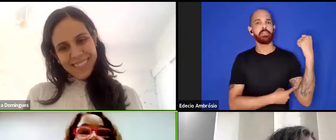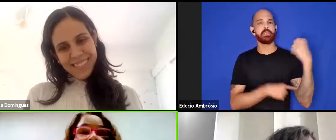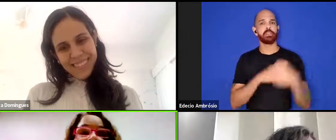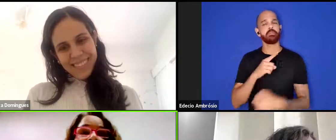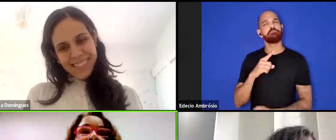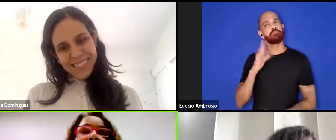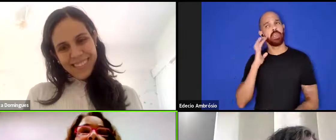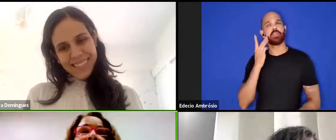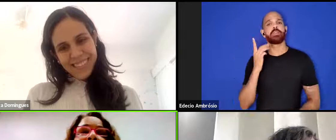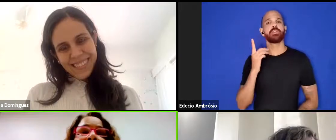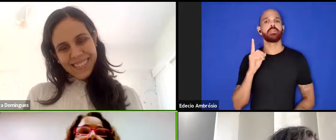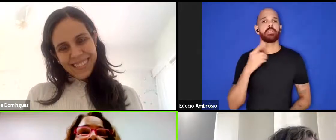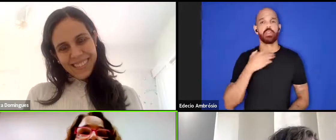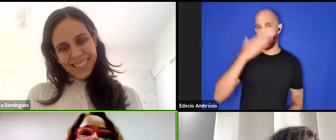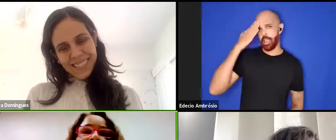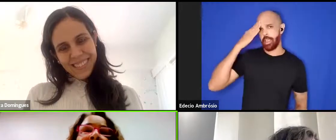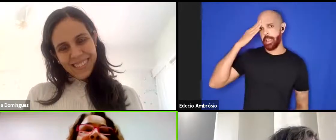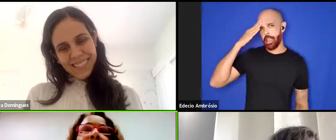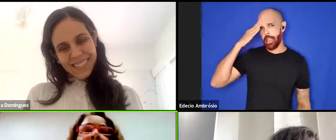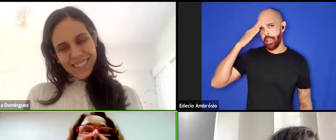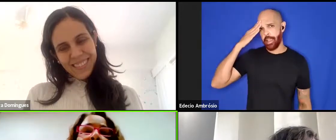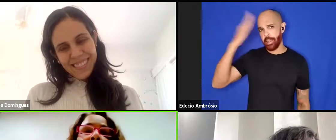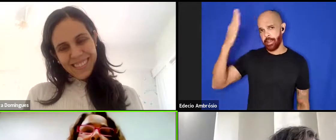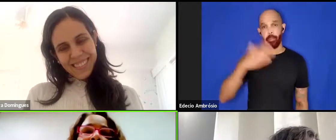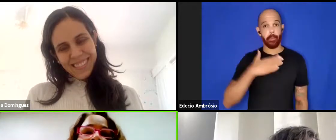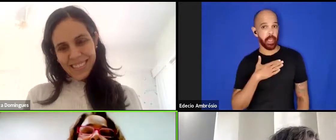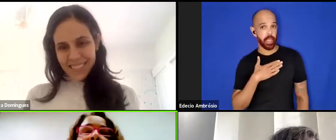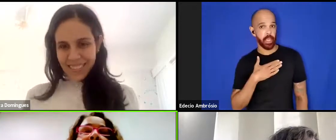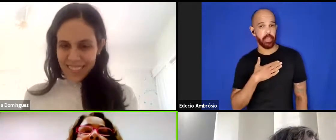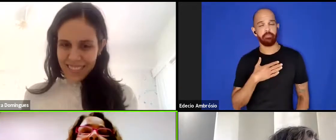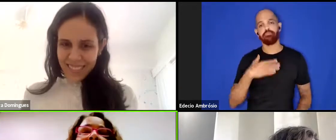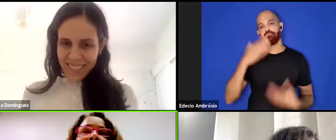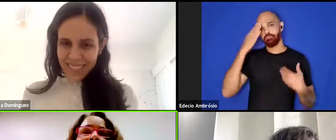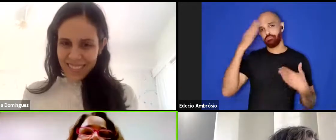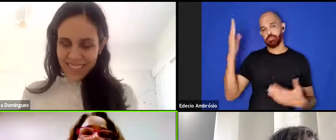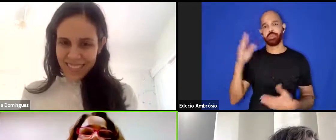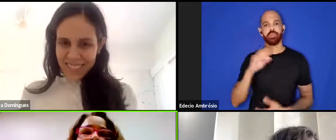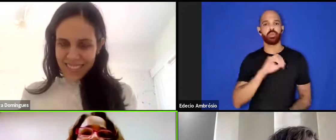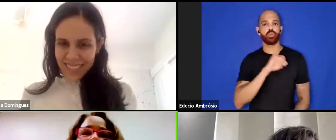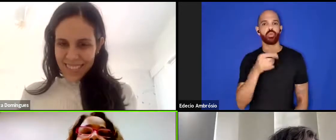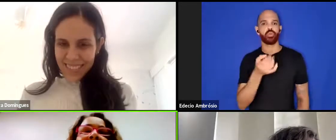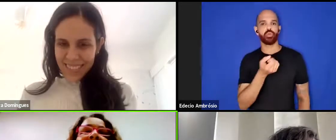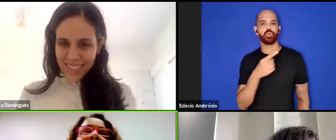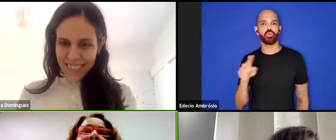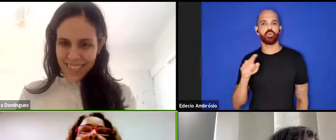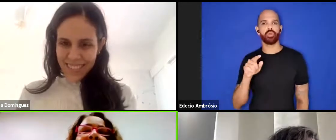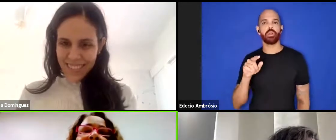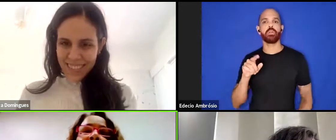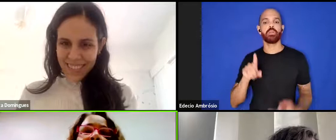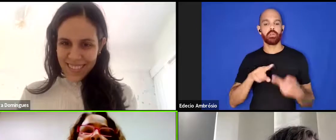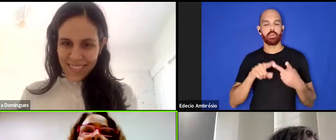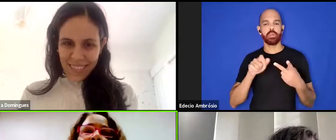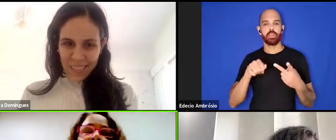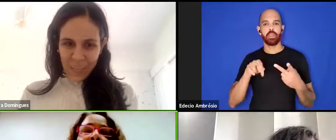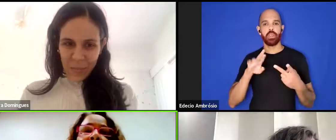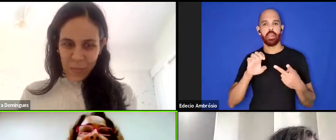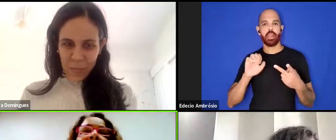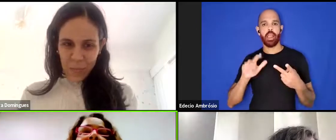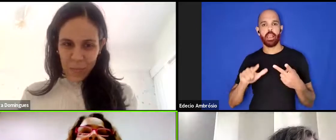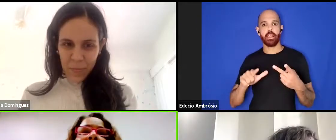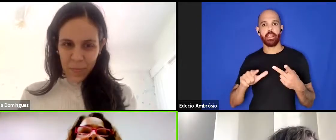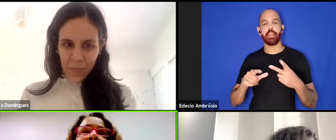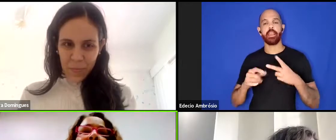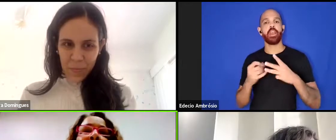um agradecimento meu em nome do João Aprijo, em nome da Raquel Carvalhães, à Fundação Oswaldo